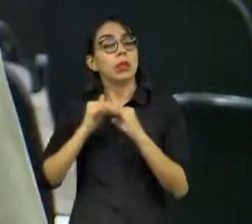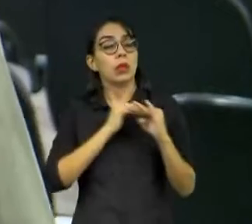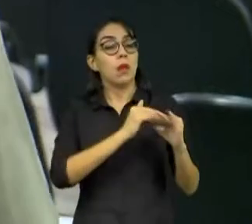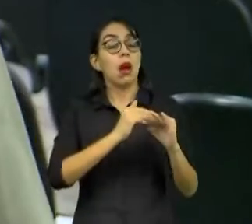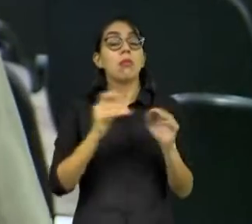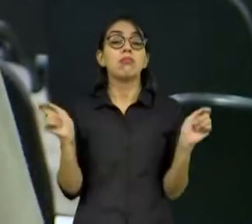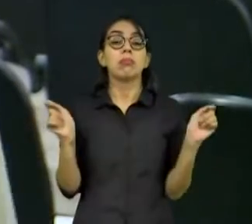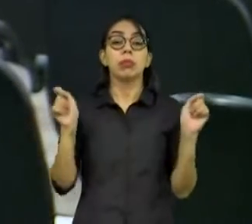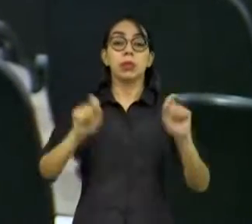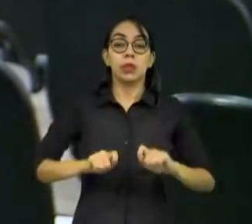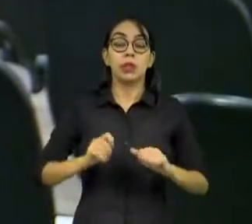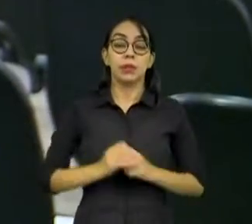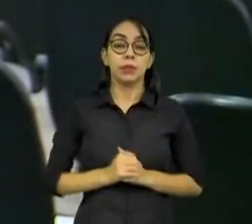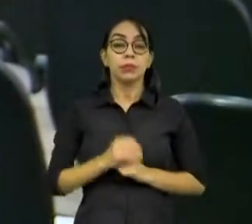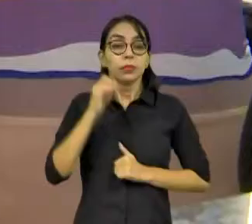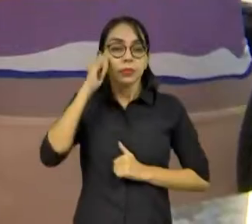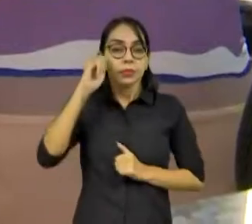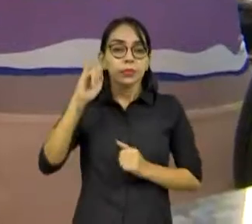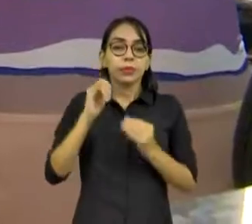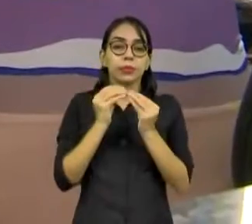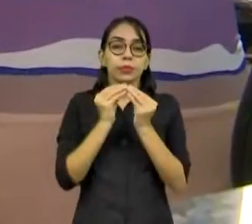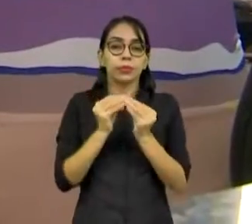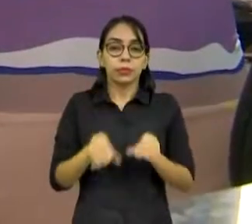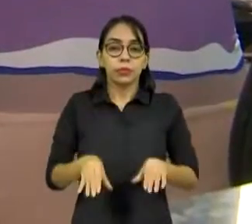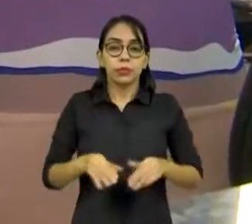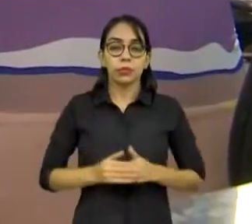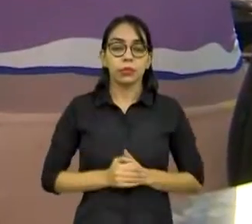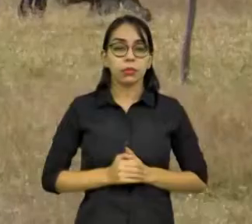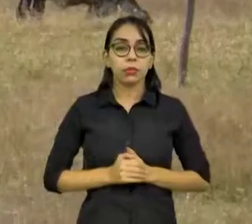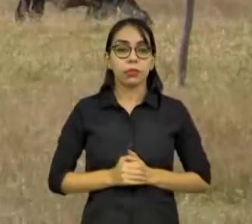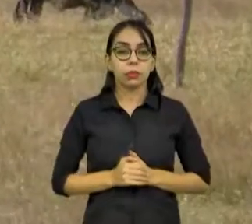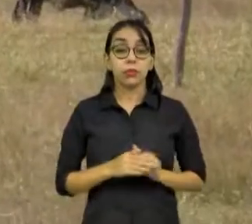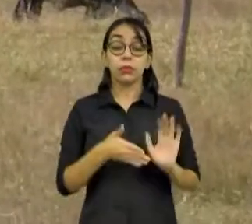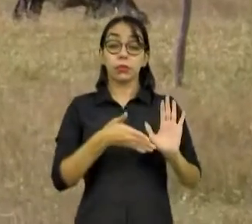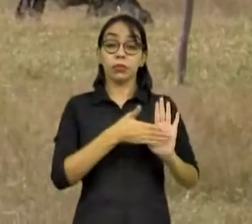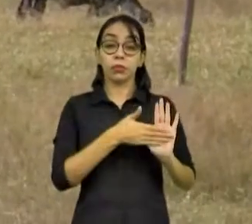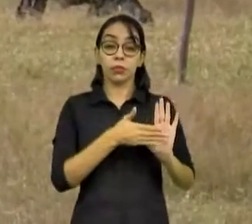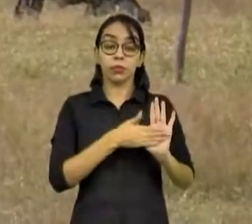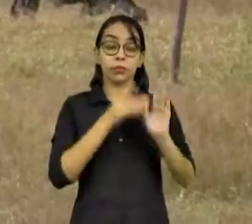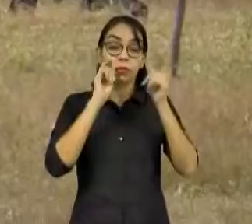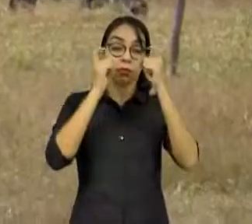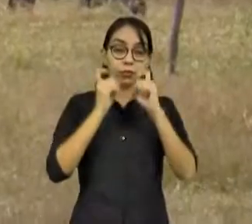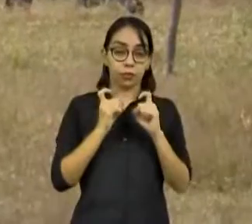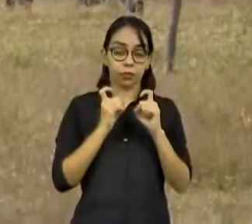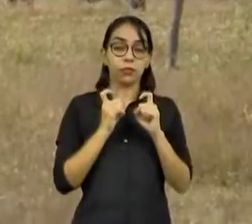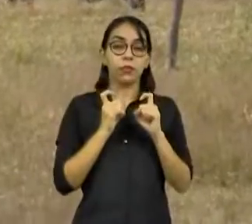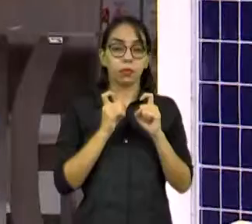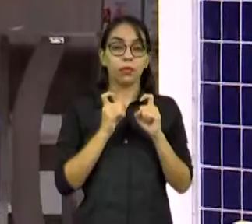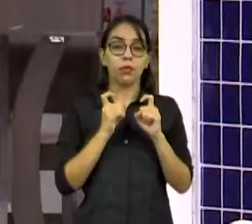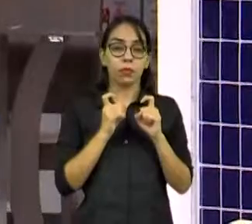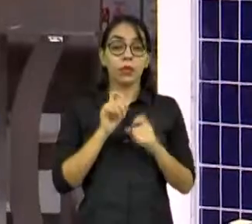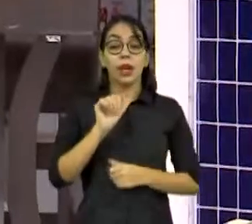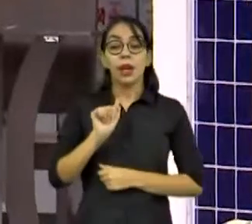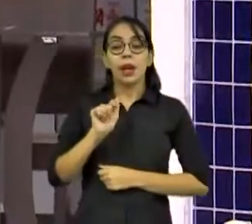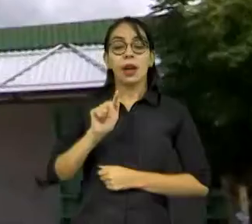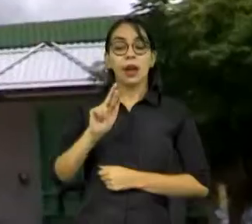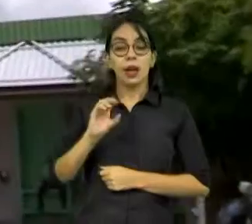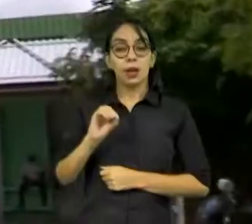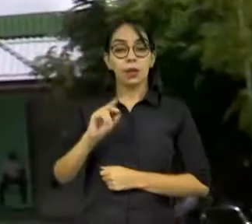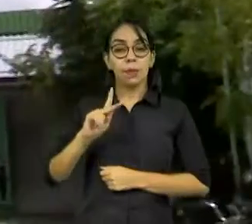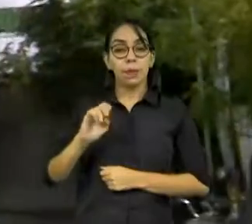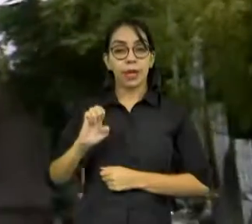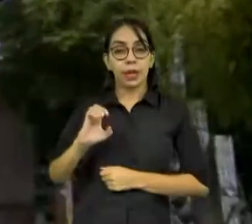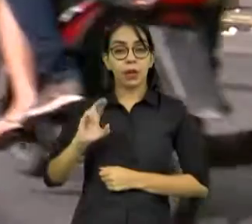sem prejudicar nenhuma das partes. Na pauta das discussões, a agropecuária, o agronegócio, o comércio e